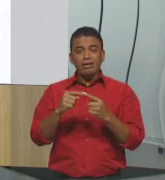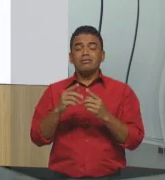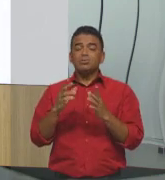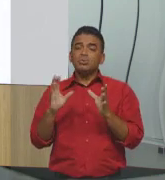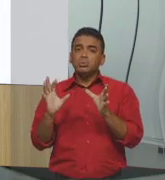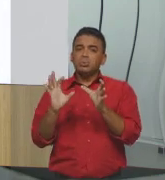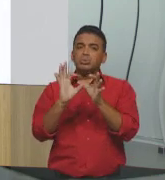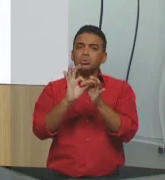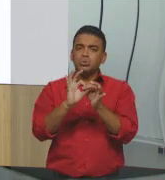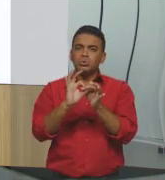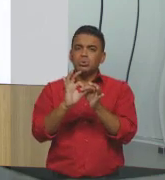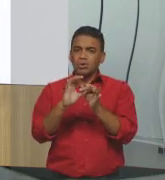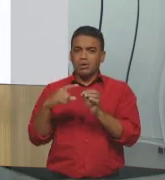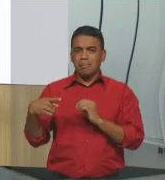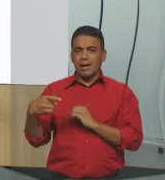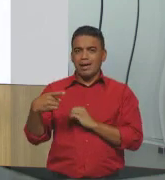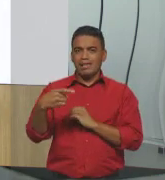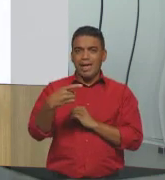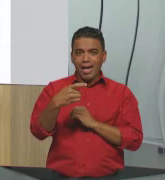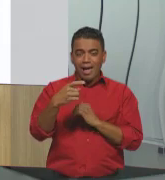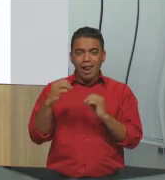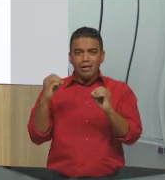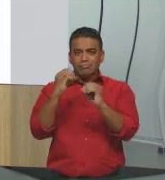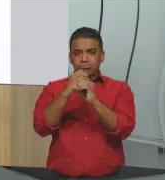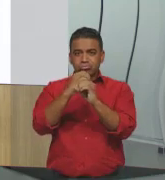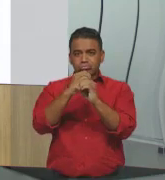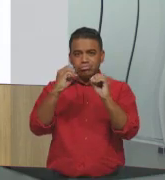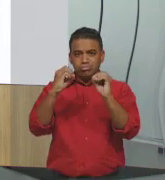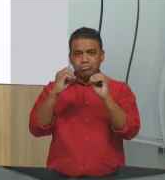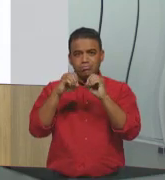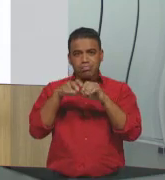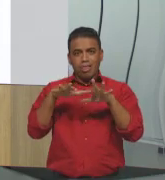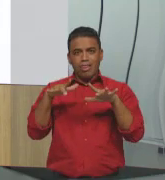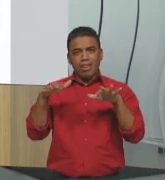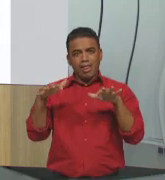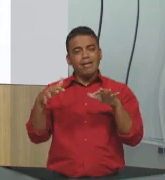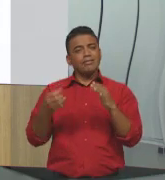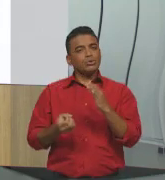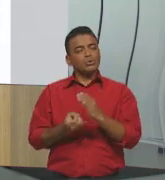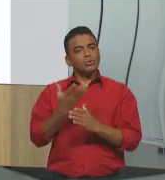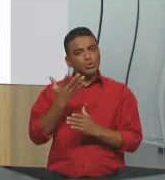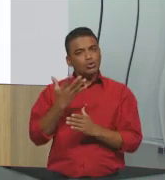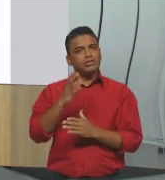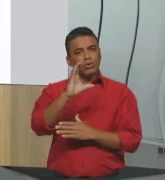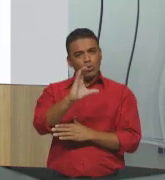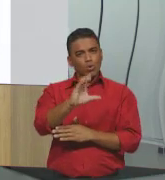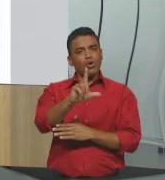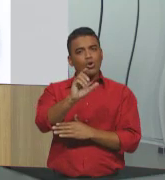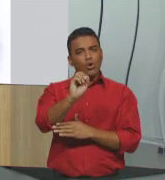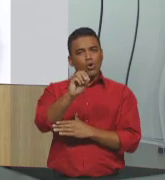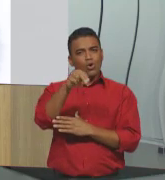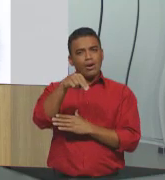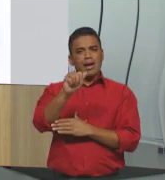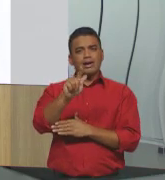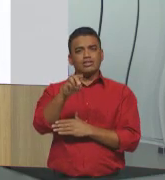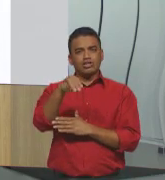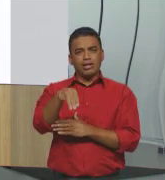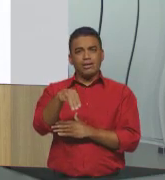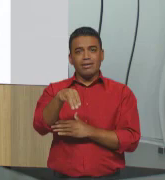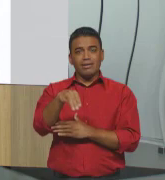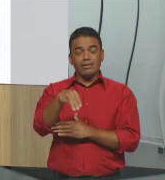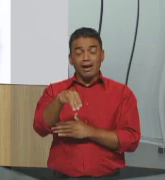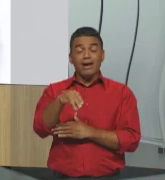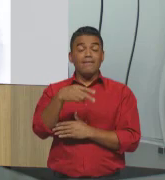plasmídio dessa bactéria e ela vai se dividir naturalmente. Uma forma de clonagem in vivo. Quando eu falo ela